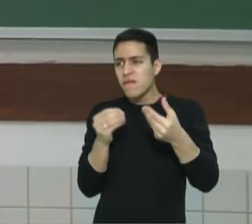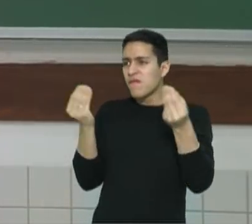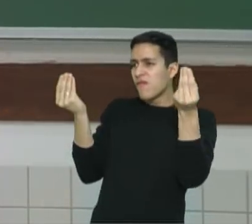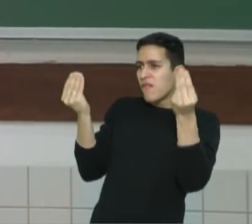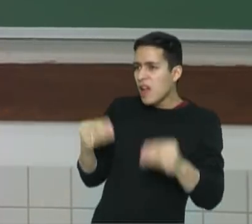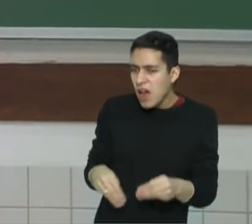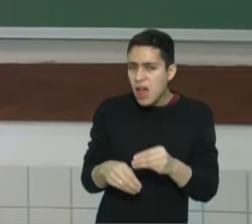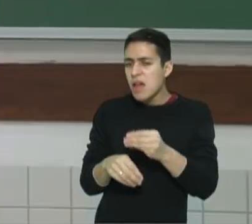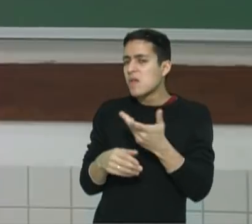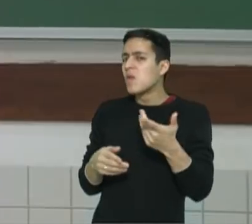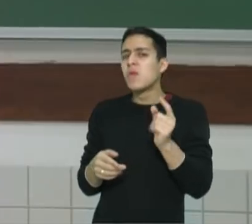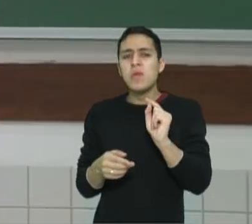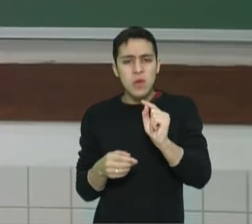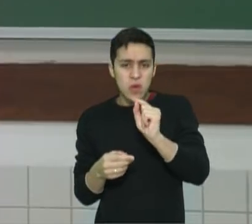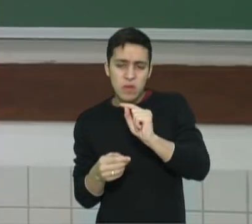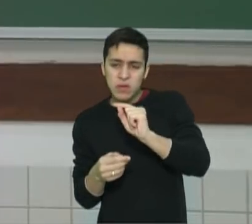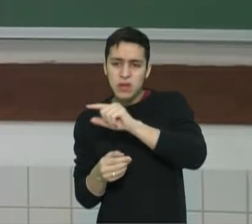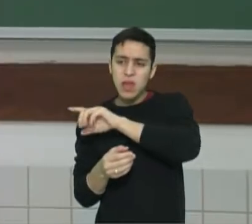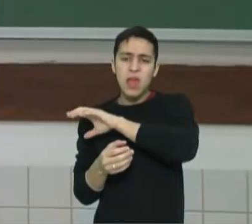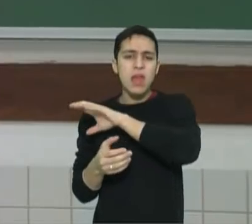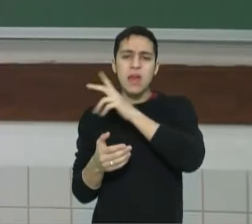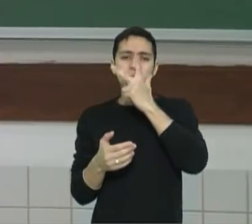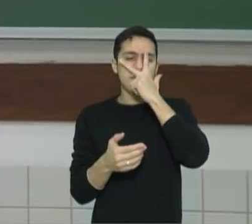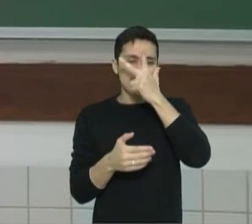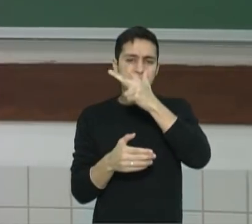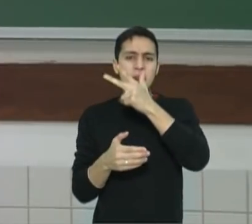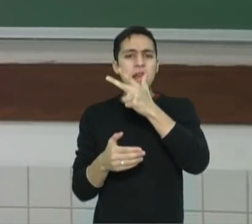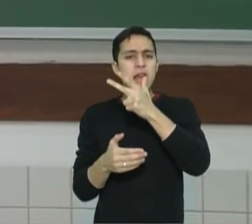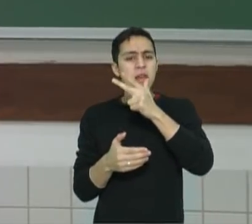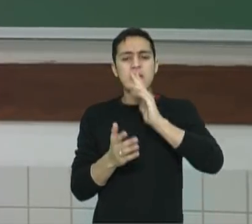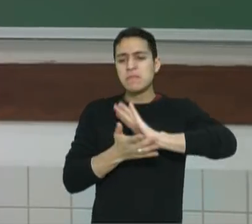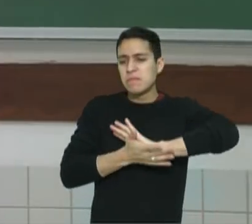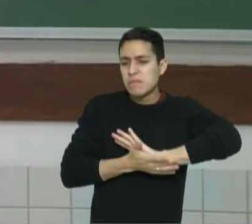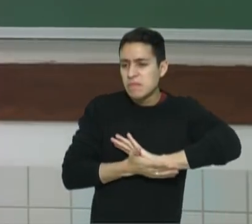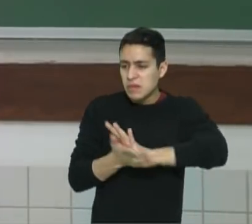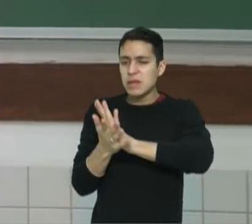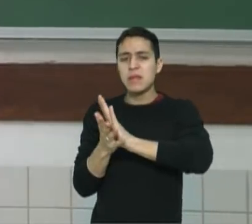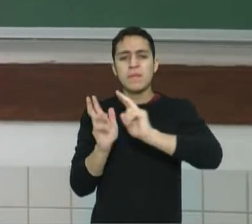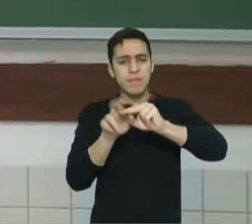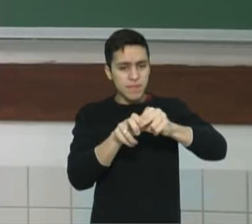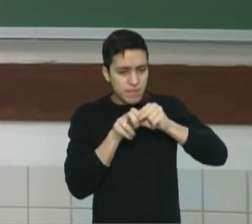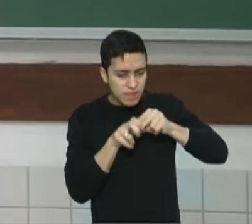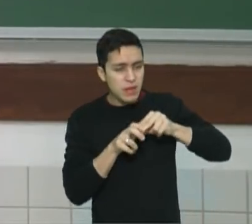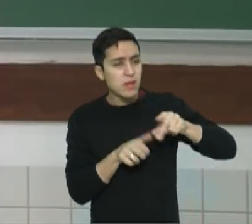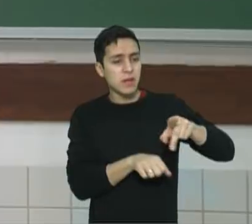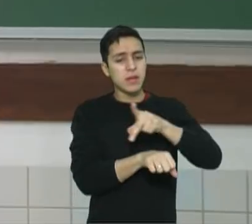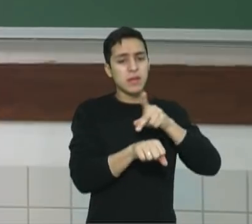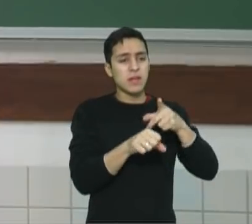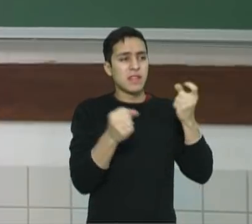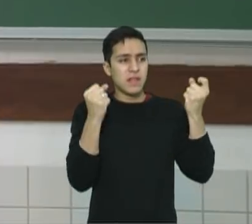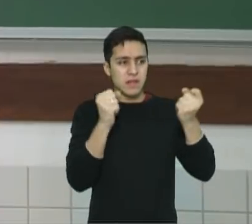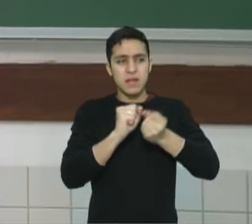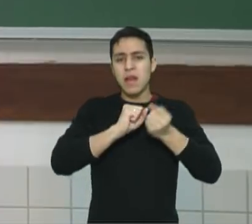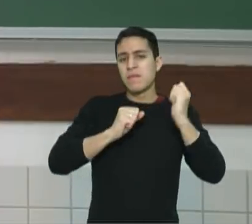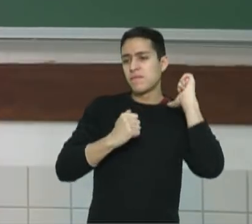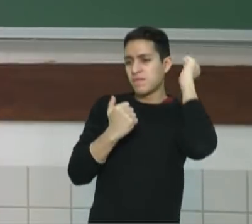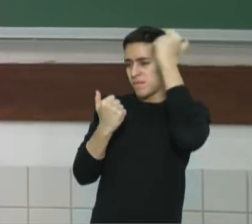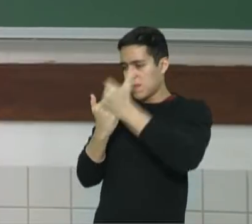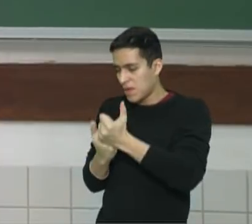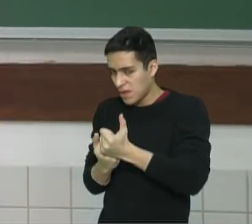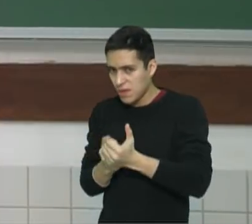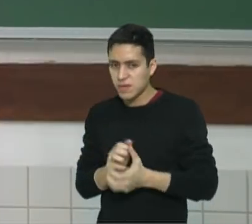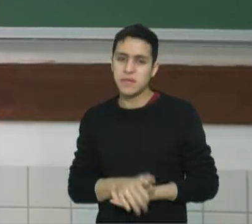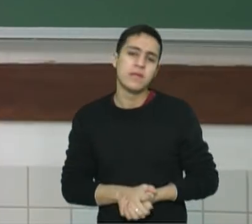então, sobrepujados, são, então, passados por cima por causa de nações e estados mais